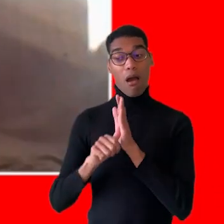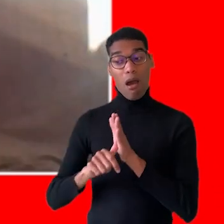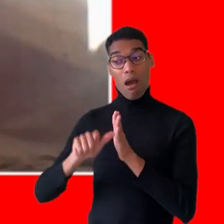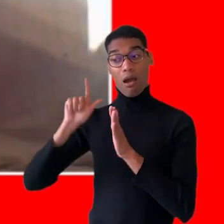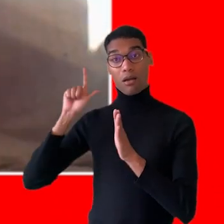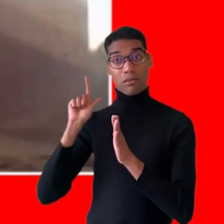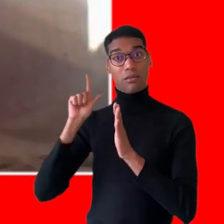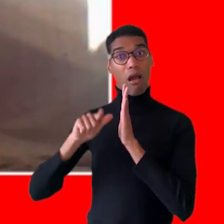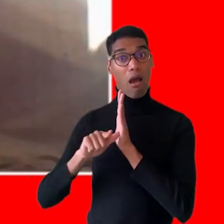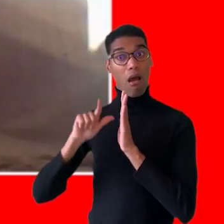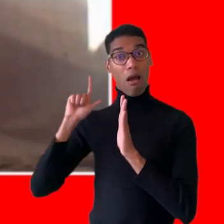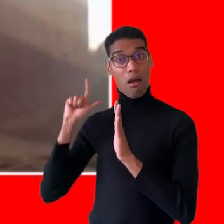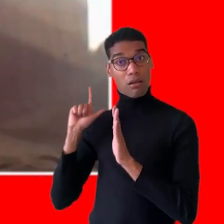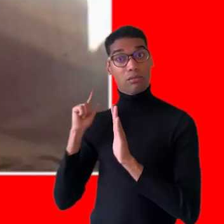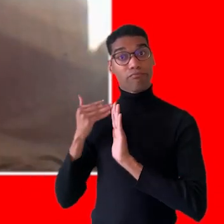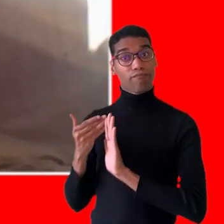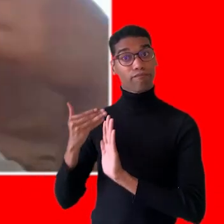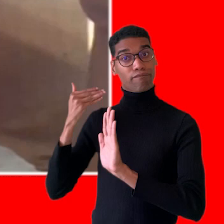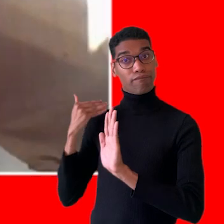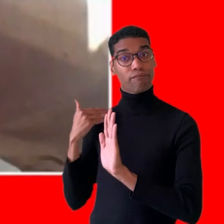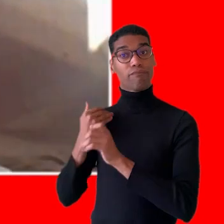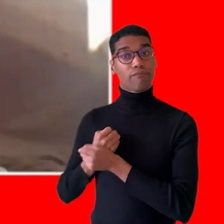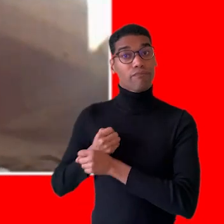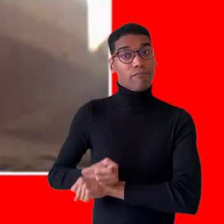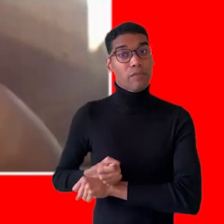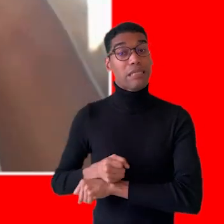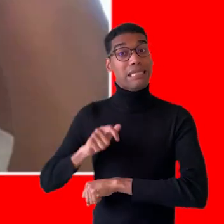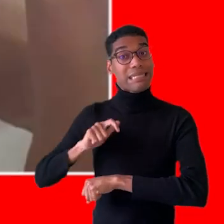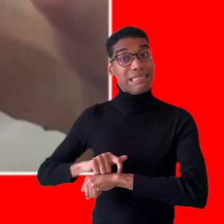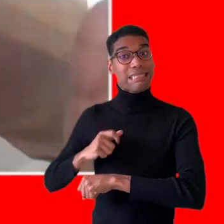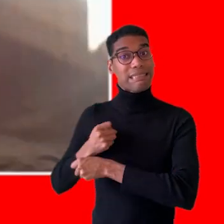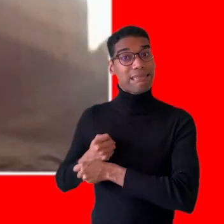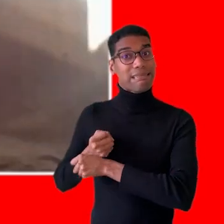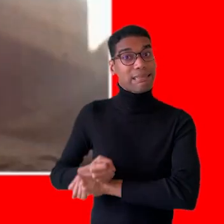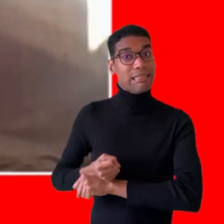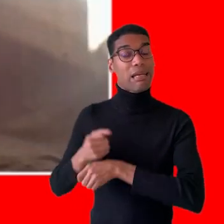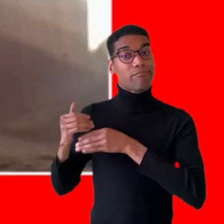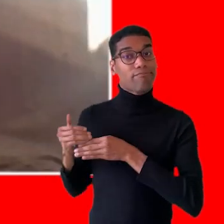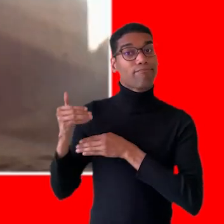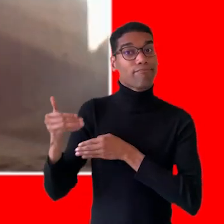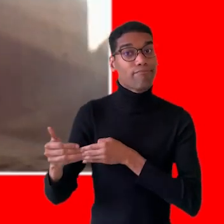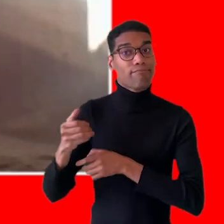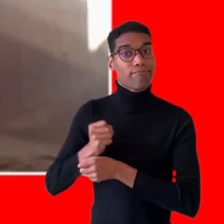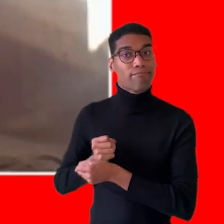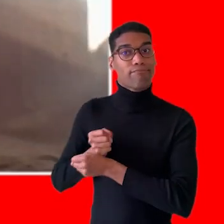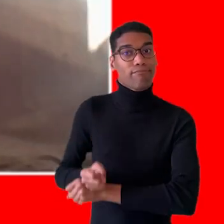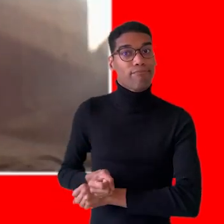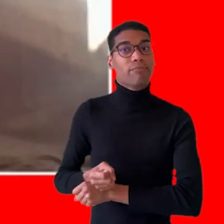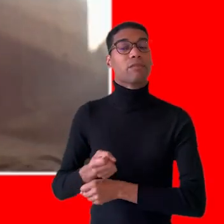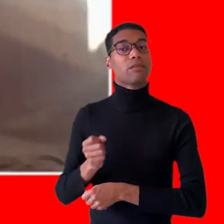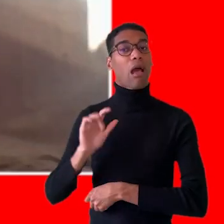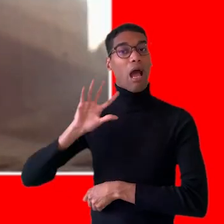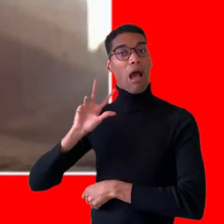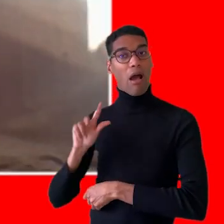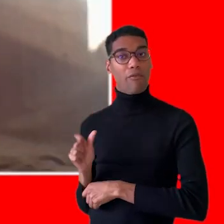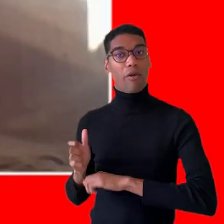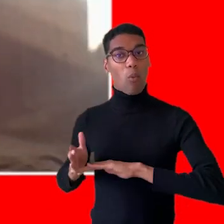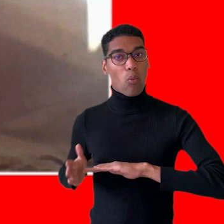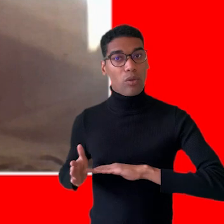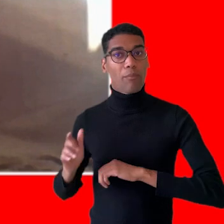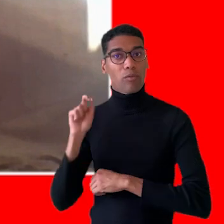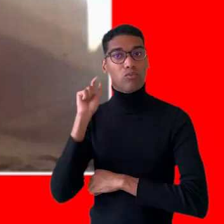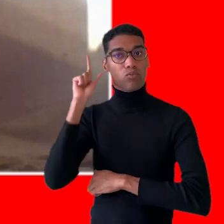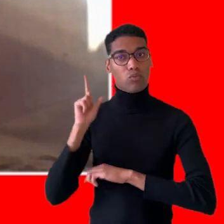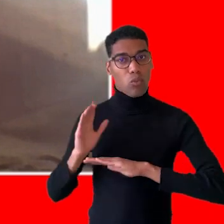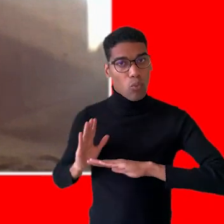anterior ao período da escravidão, durante a escravidão, posterior à escravidão, África contemporânea, as